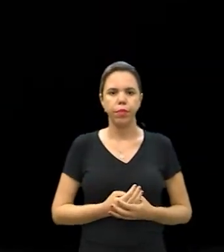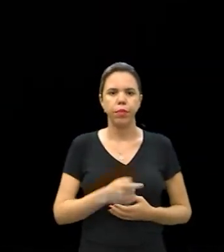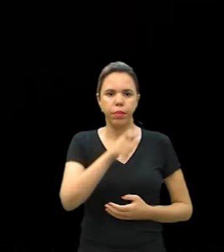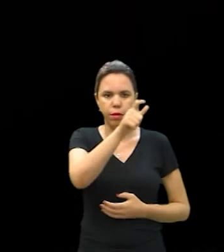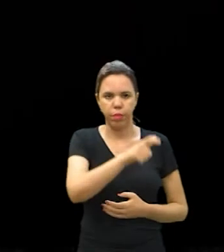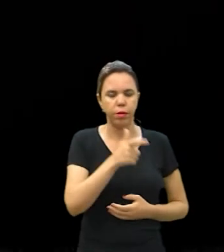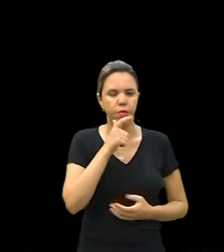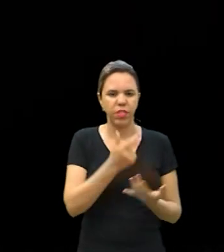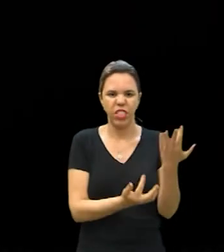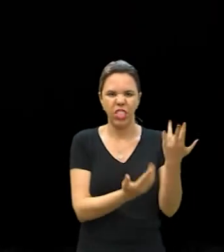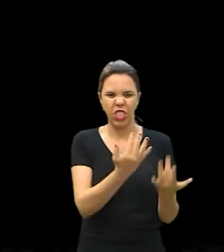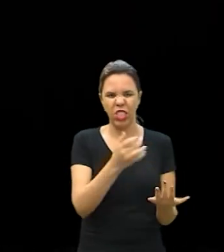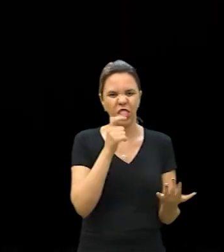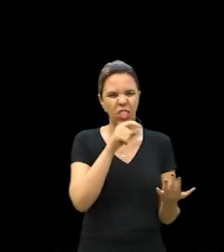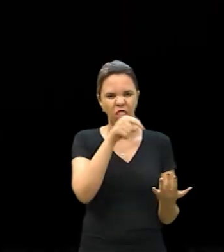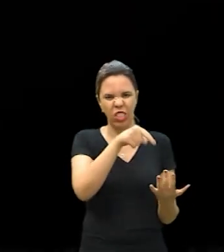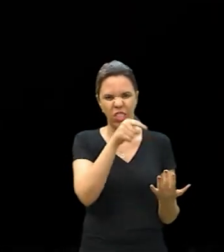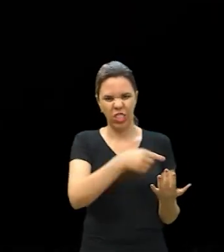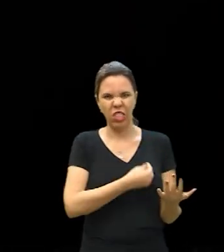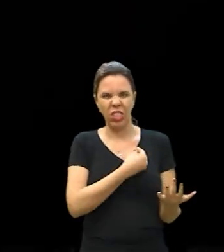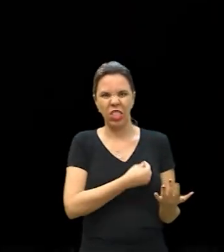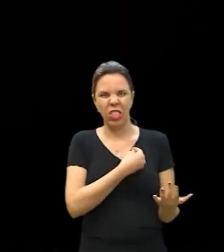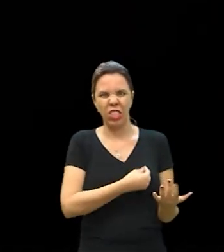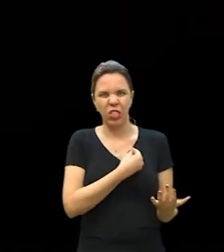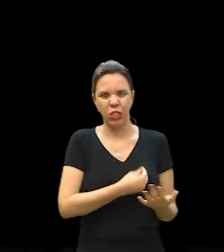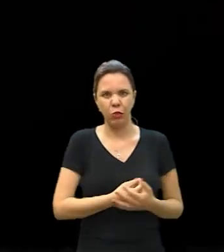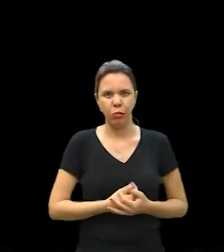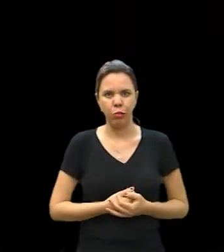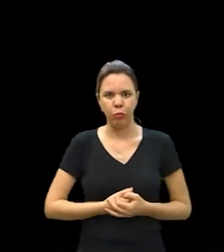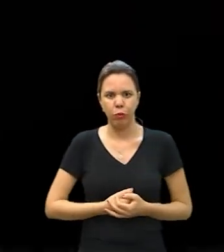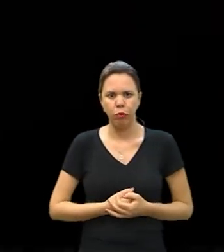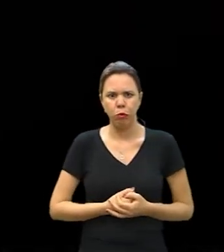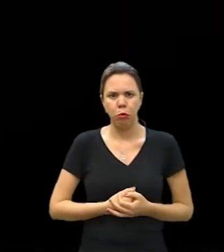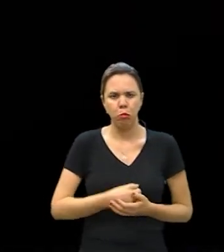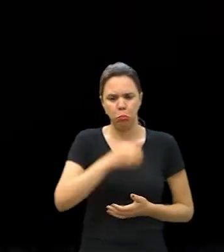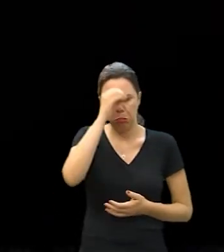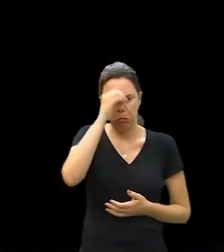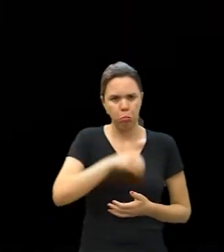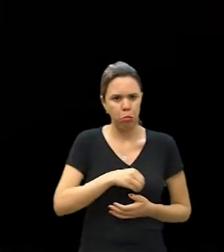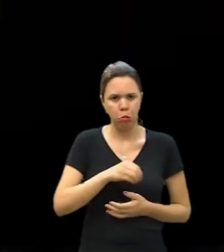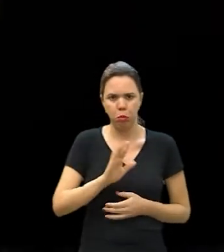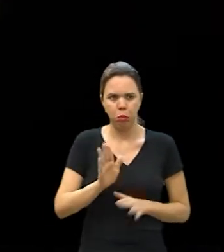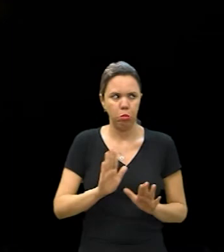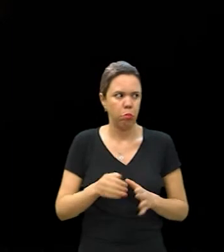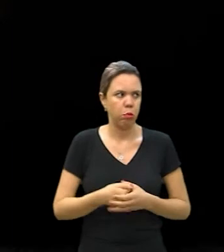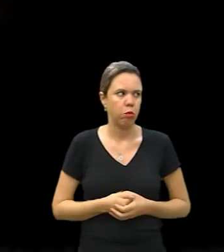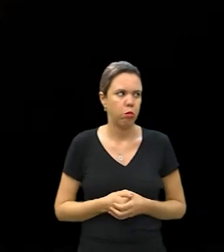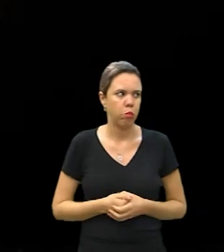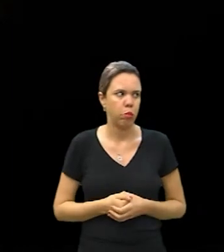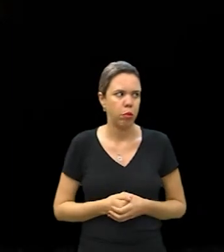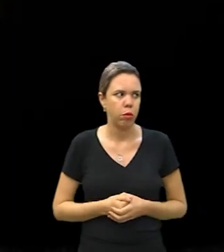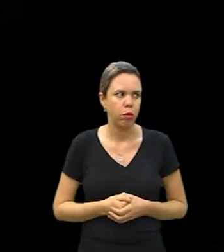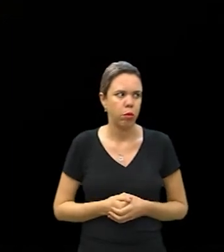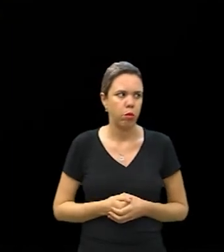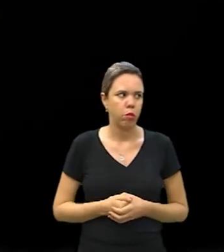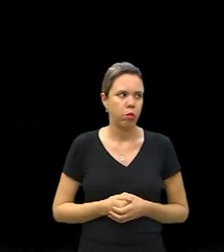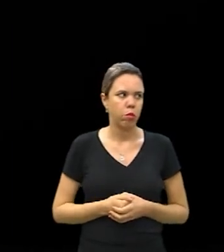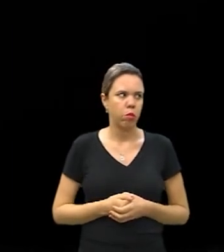é que a senhora será queimada viva. Eu não serei silenciada.